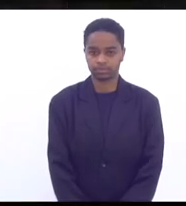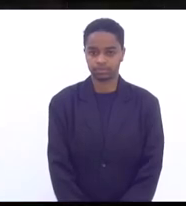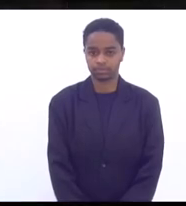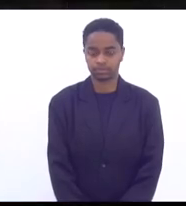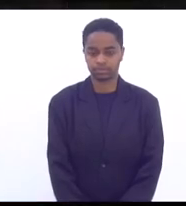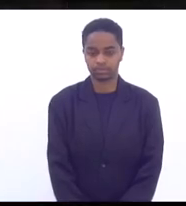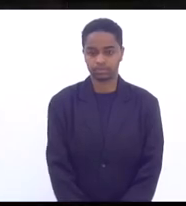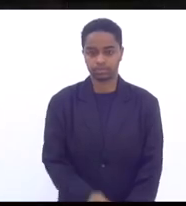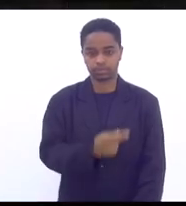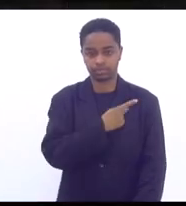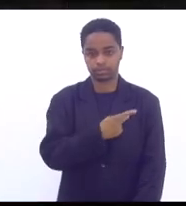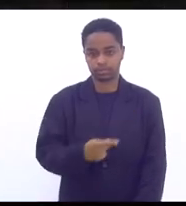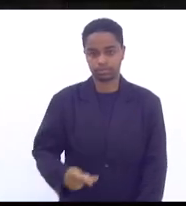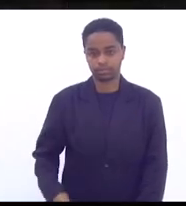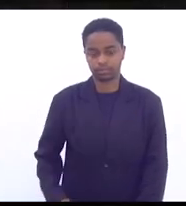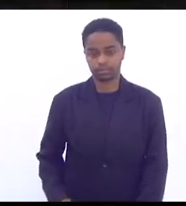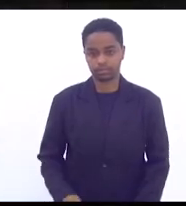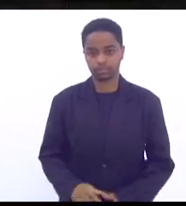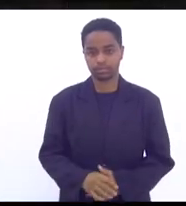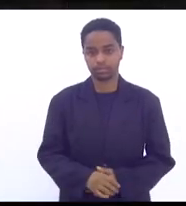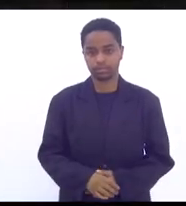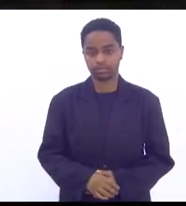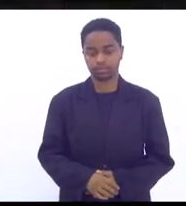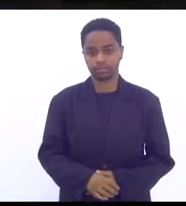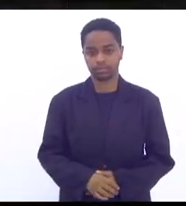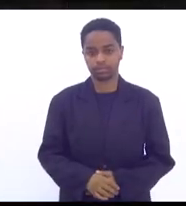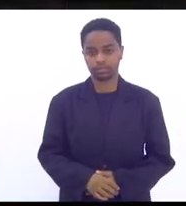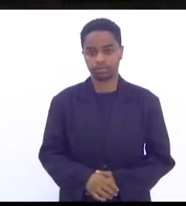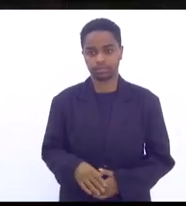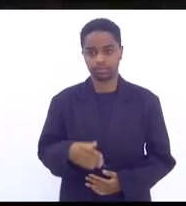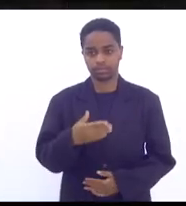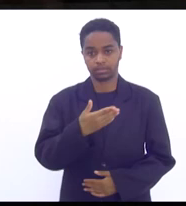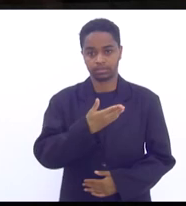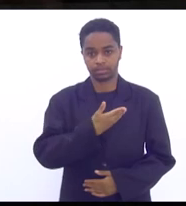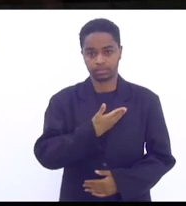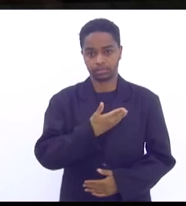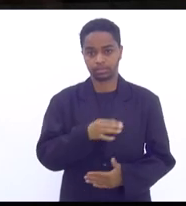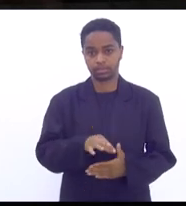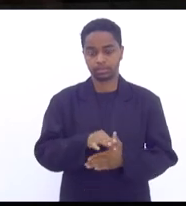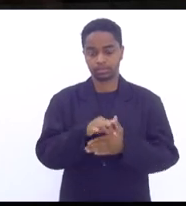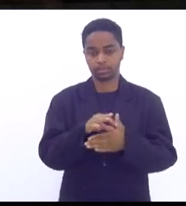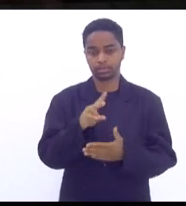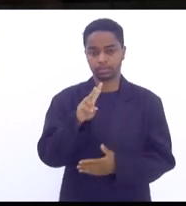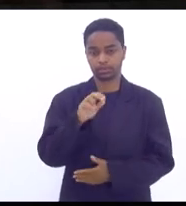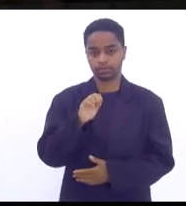Senhor presidente, amigo, grande líder Valdo Ceasa,